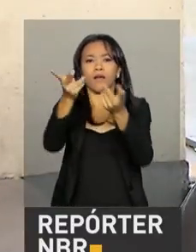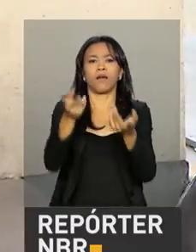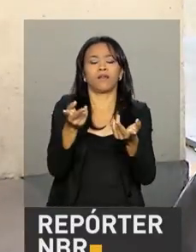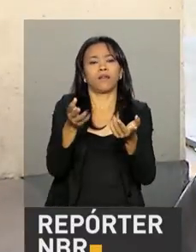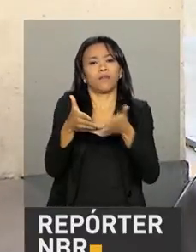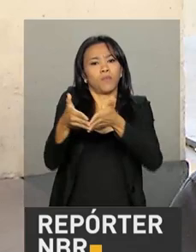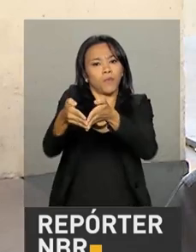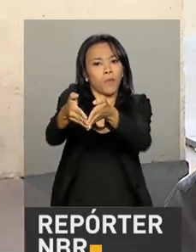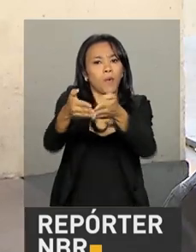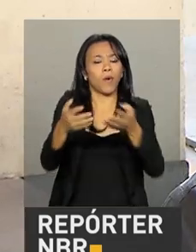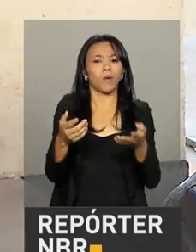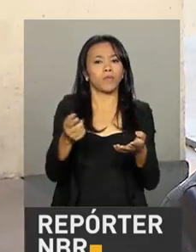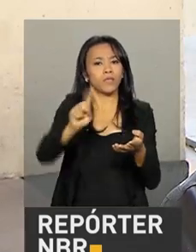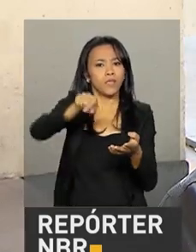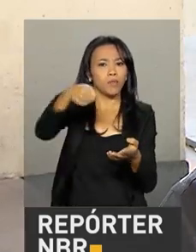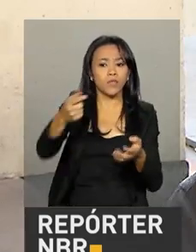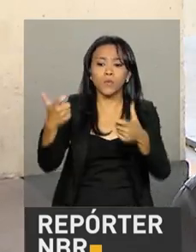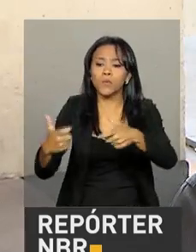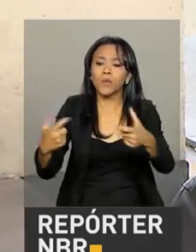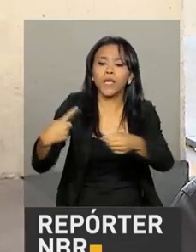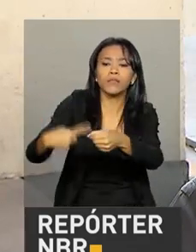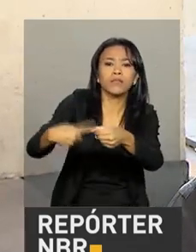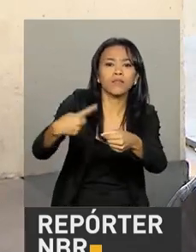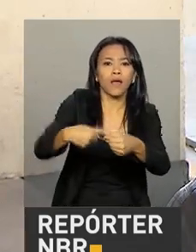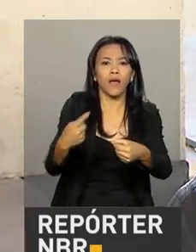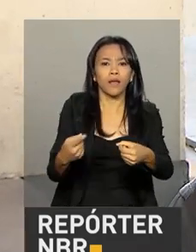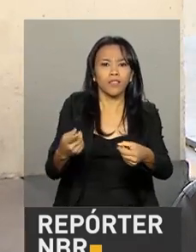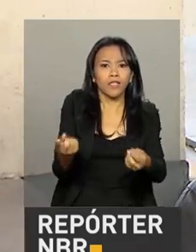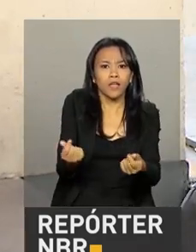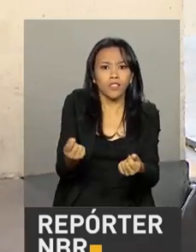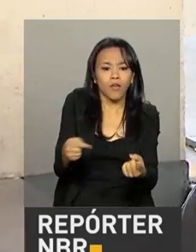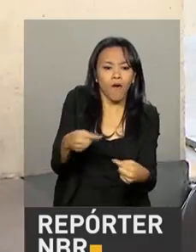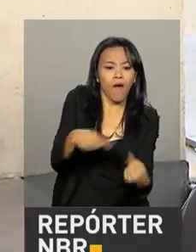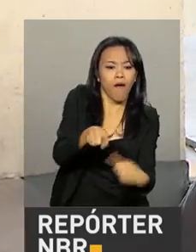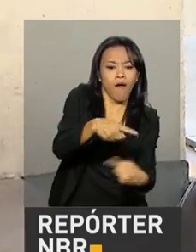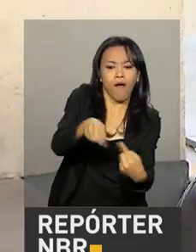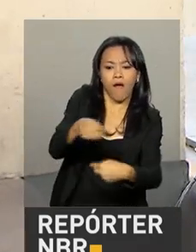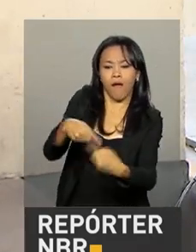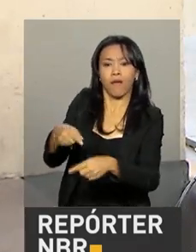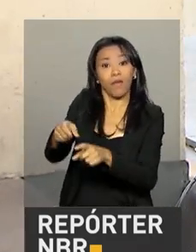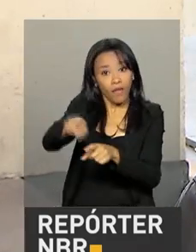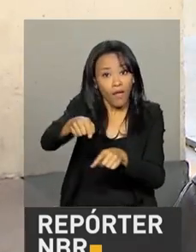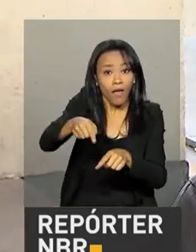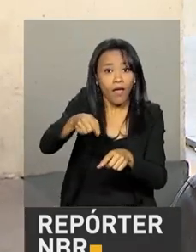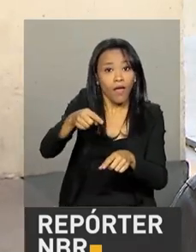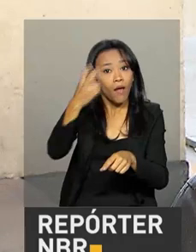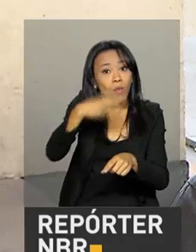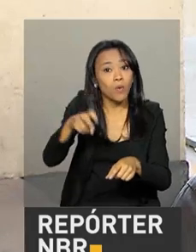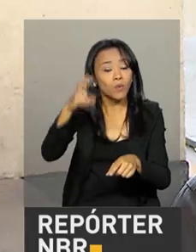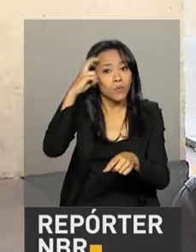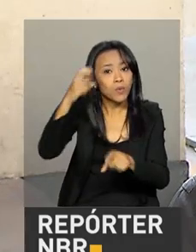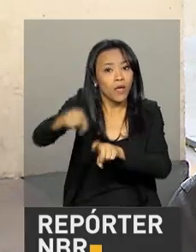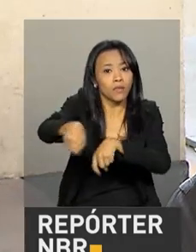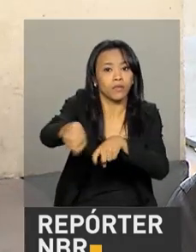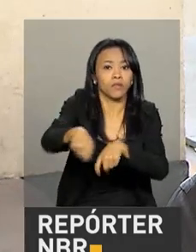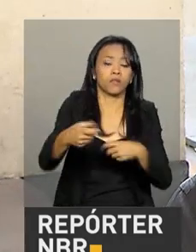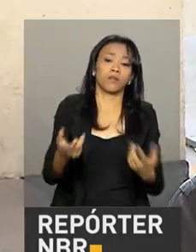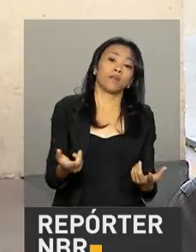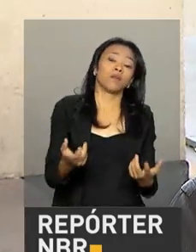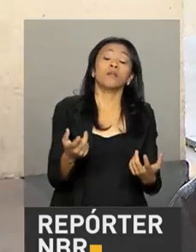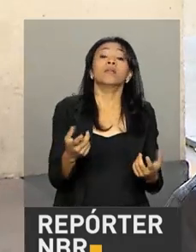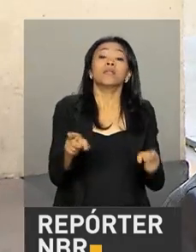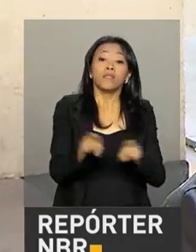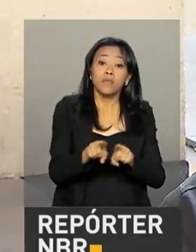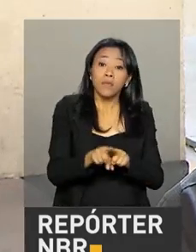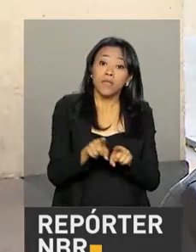os portos tem a própria economia local das cidades que são exclusivamente agrícolas enfim eh de modo geral até a cadeia